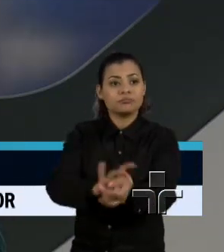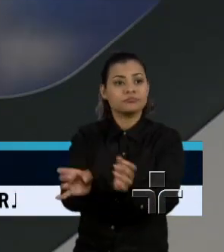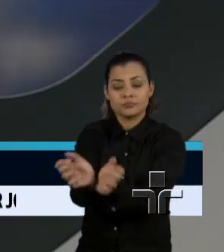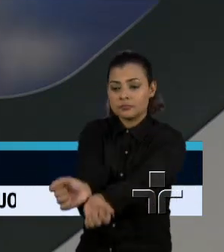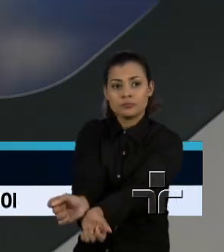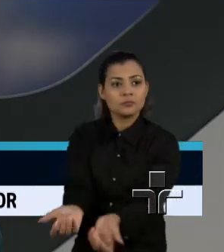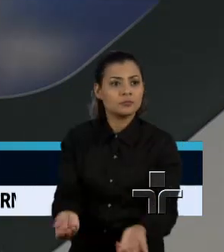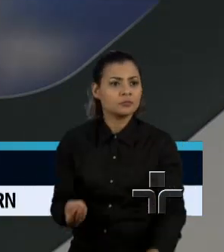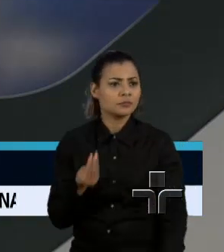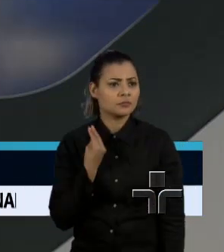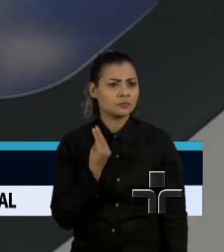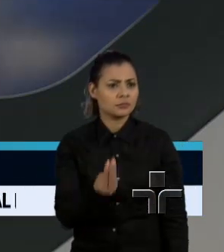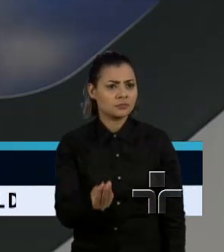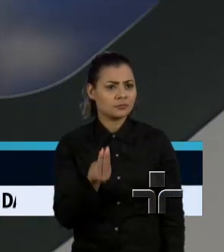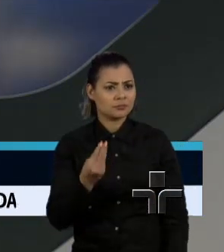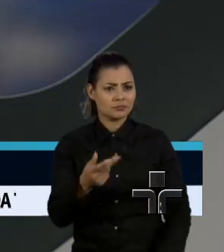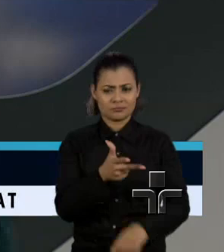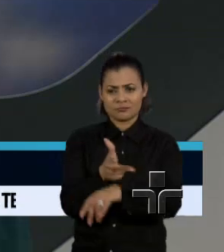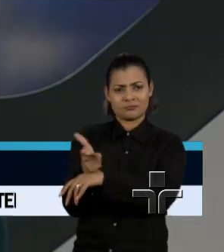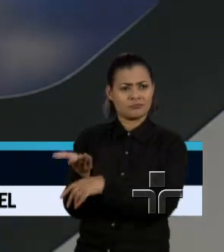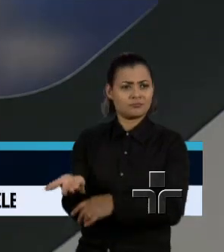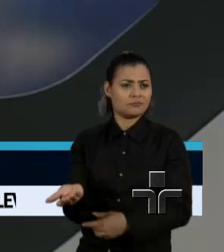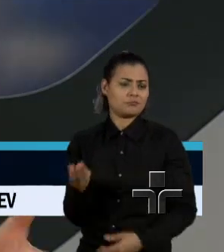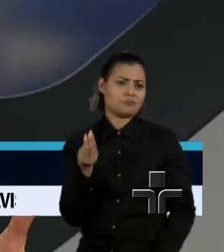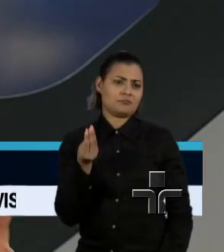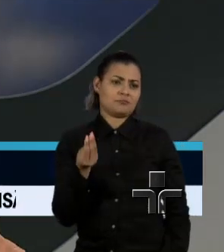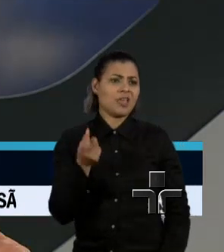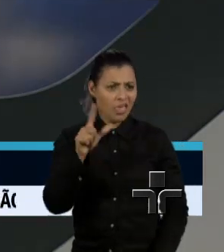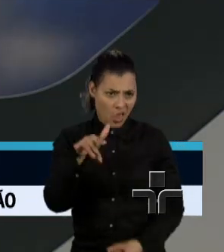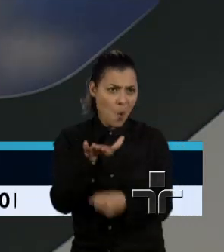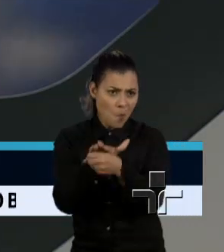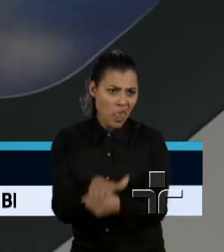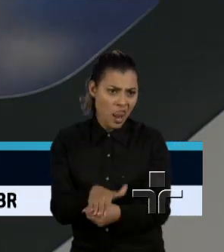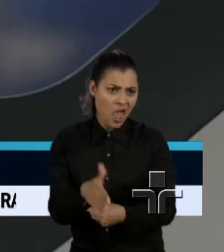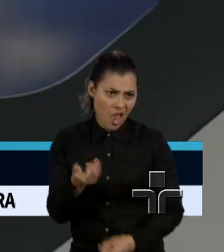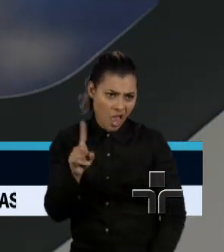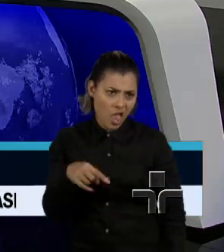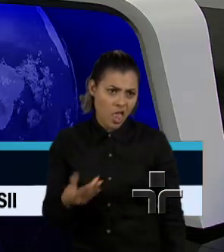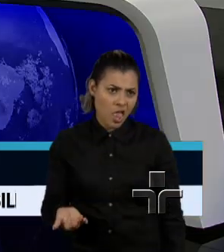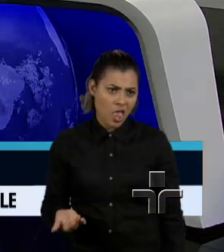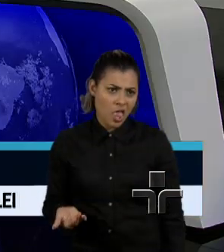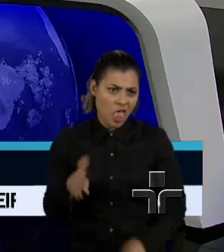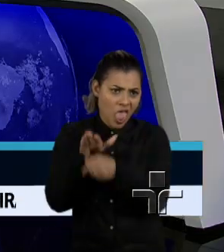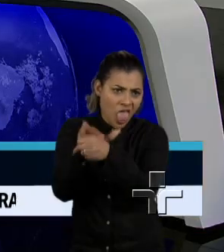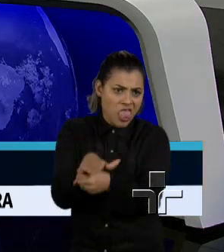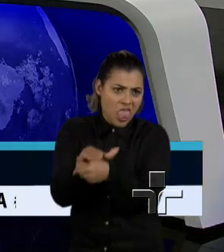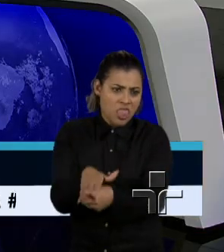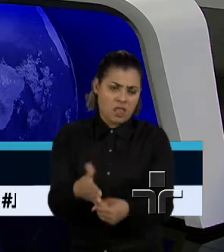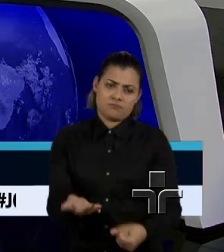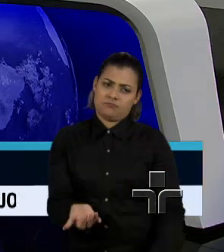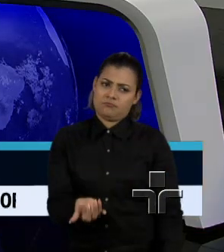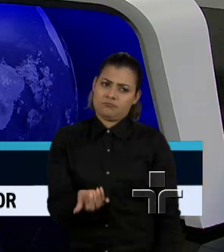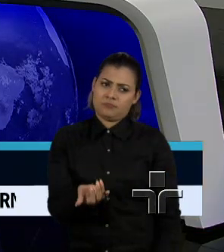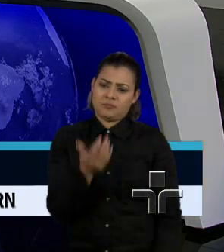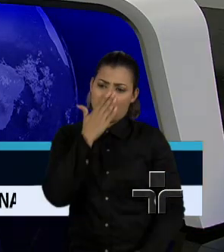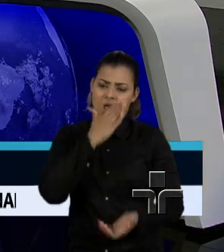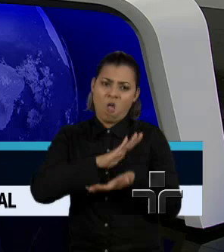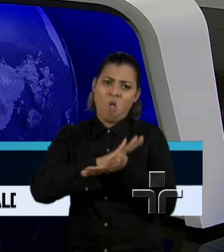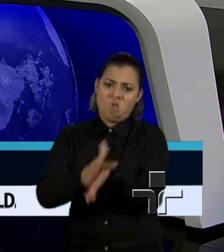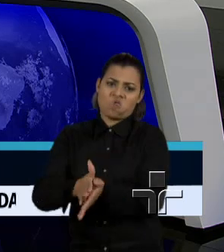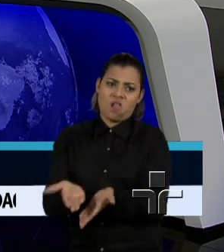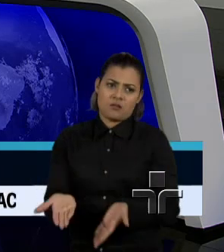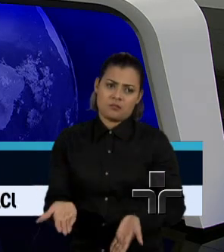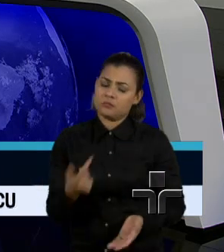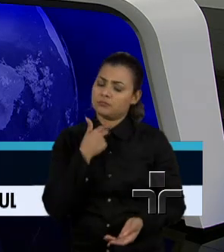Então, é algo feito para humilhar, né? É algo que realmente não pode ser feito